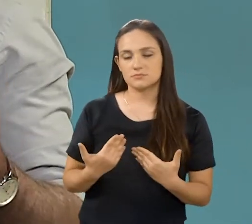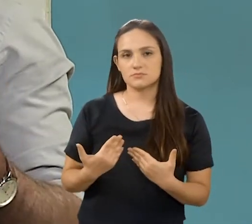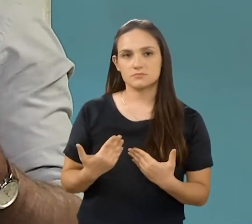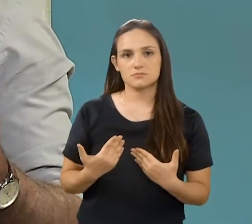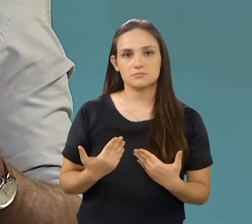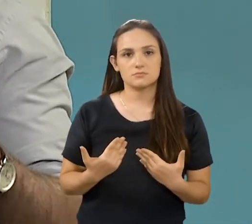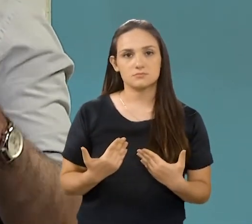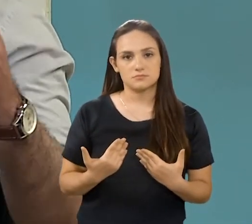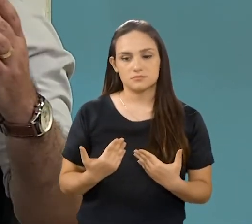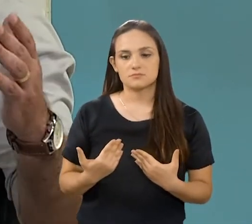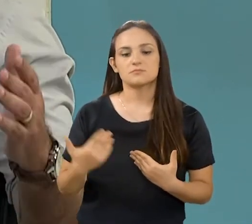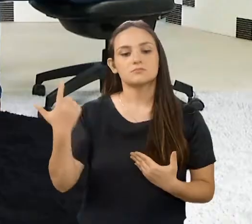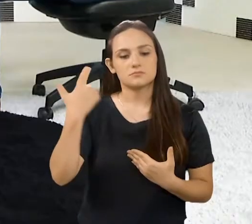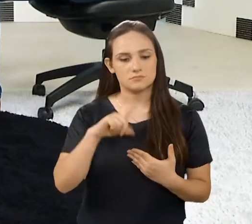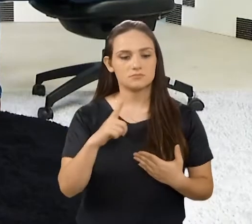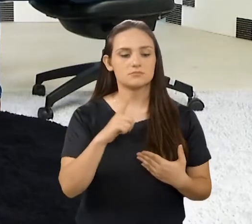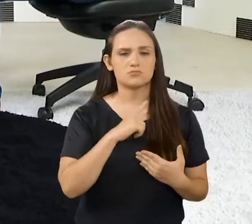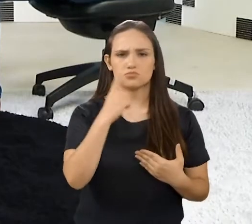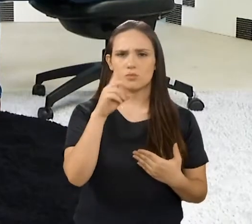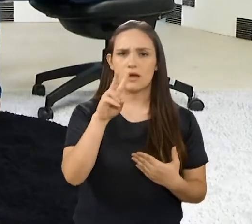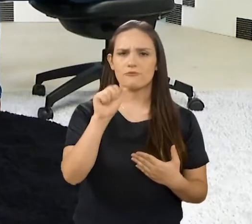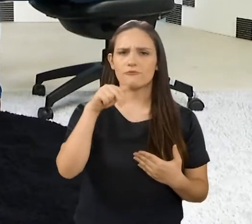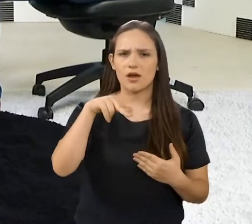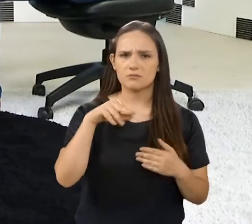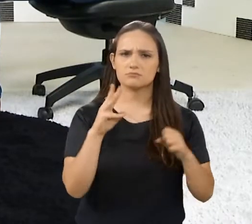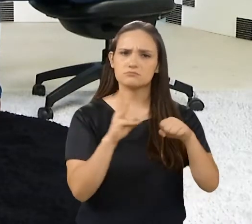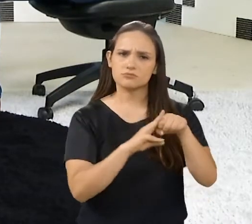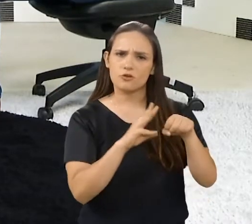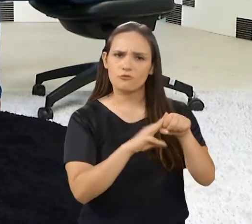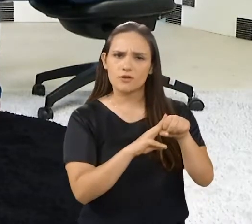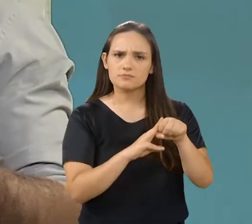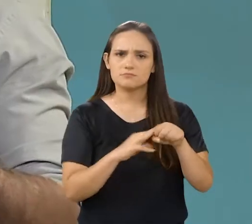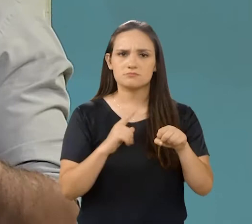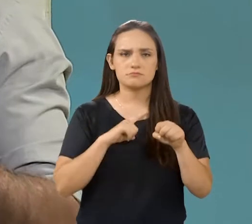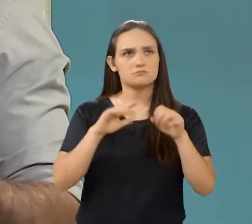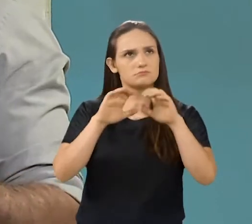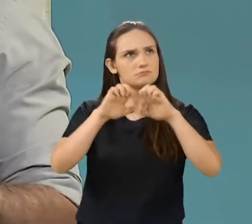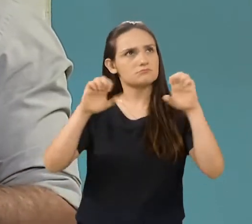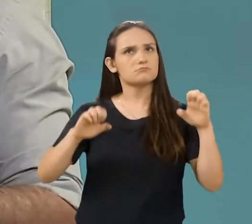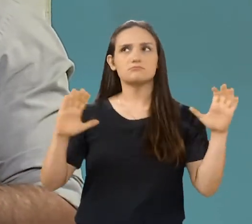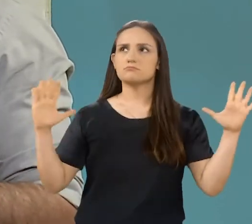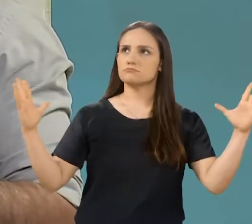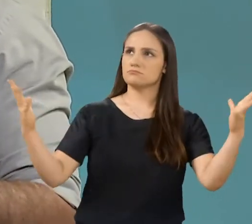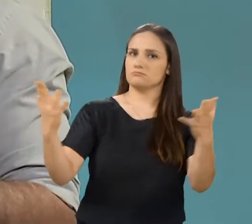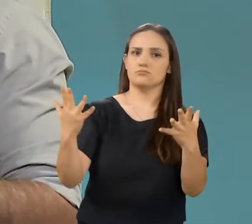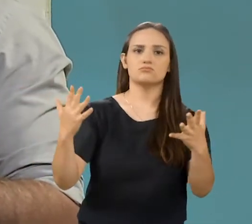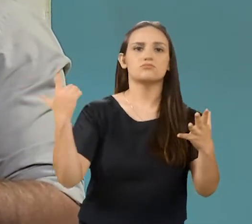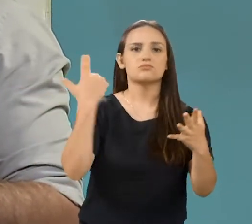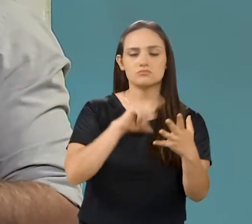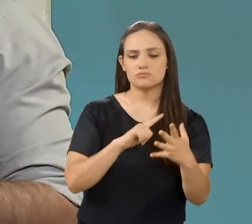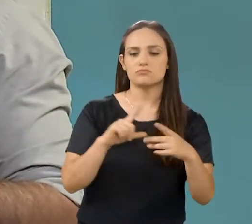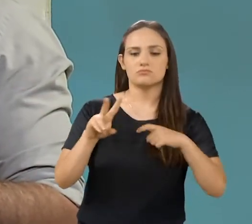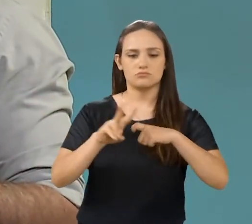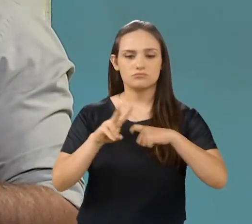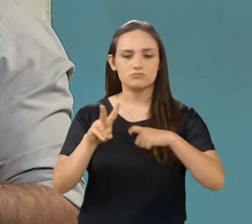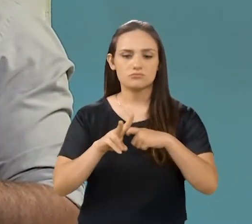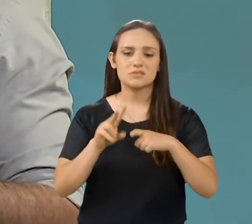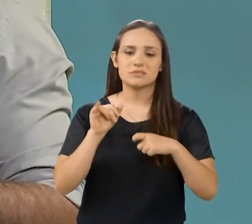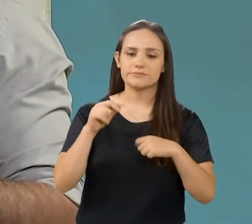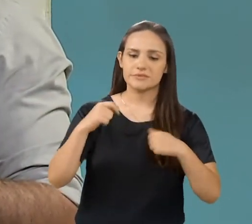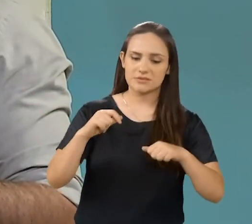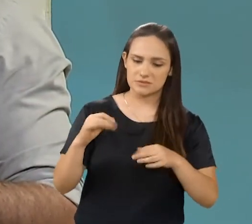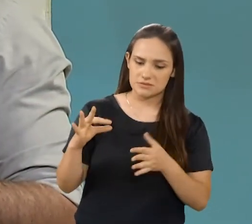nós equipamos uma van com uma estrutura ambulatorial, para fazer até cirurgia,